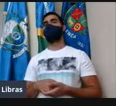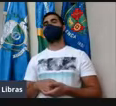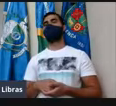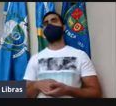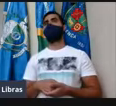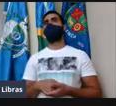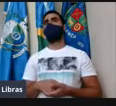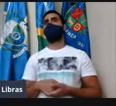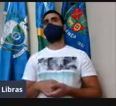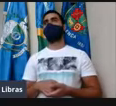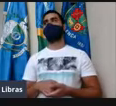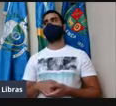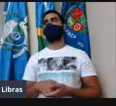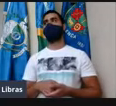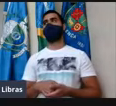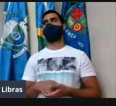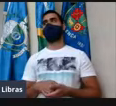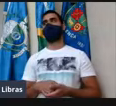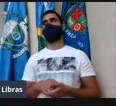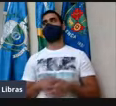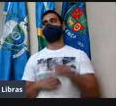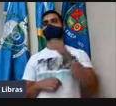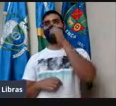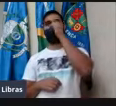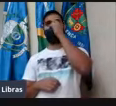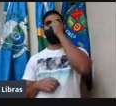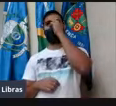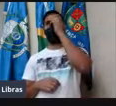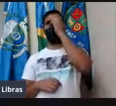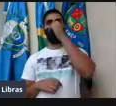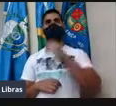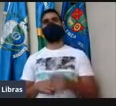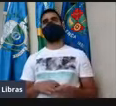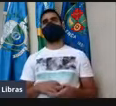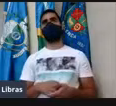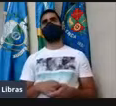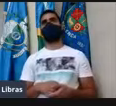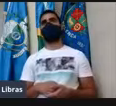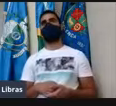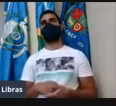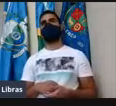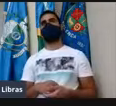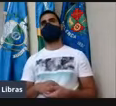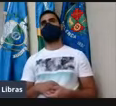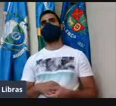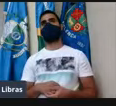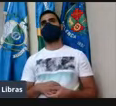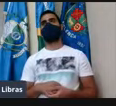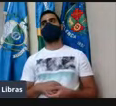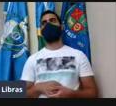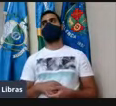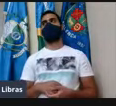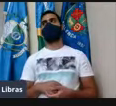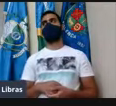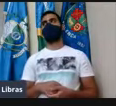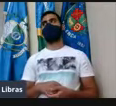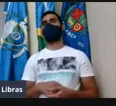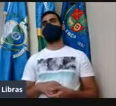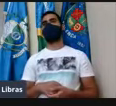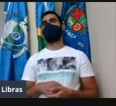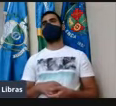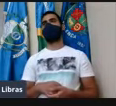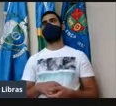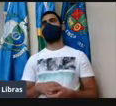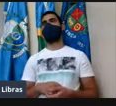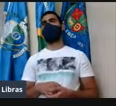consignado em ata. O DIPR enviado pelo Ministério da Economia, não seria o tempo comprovante. Eu não DIPR usei meu tempo ainda. Vereador, por favor, que está